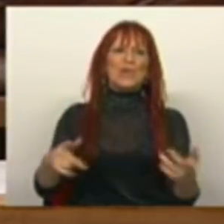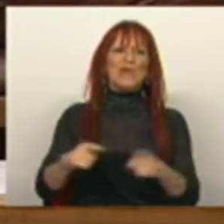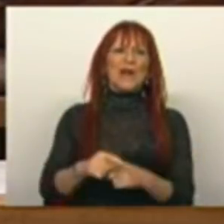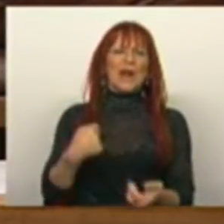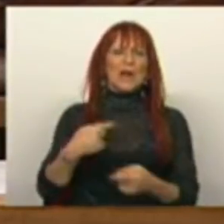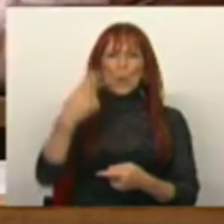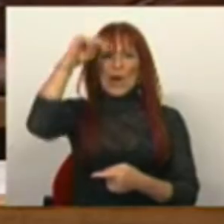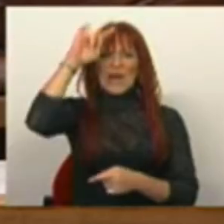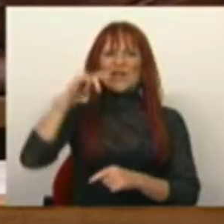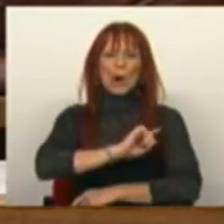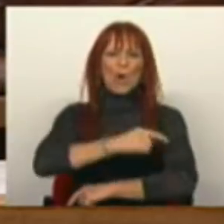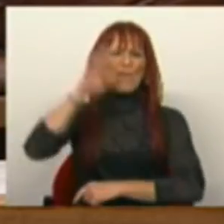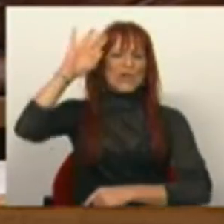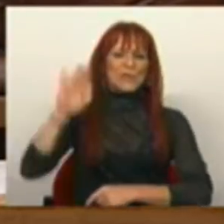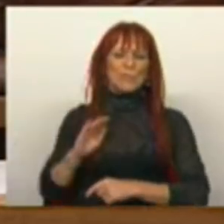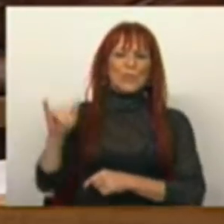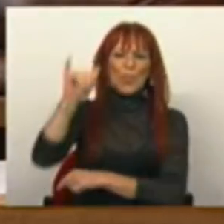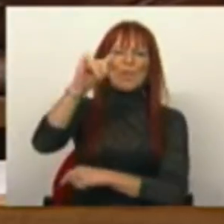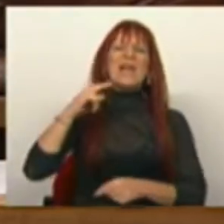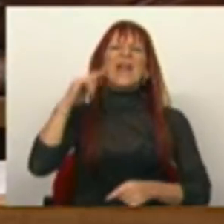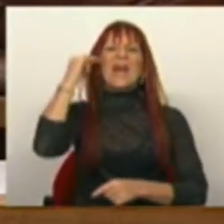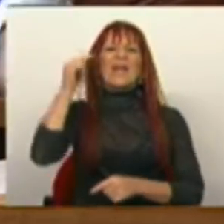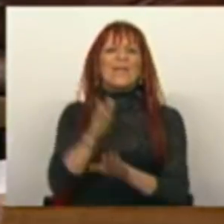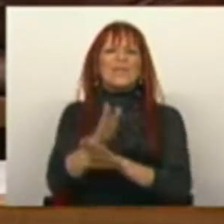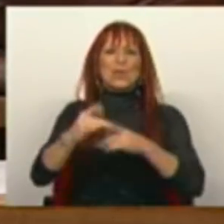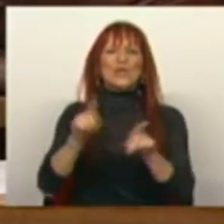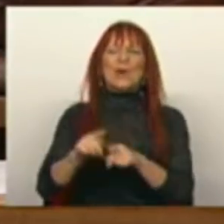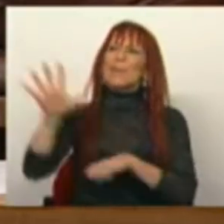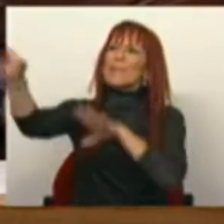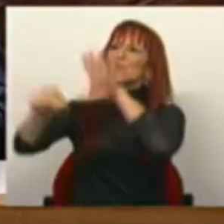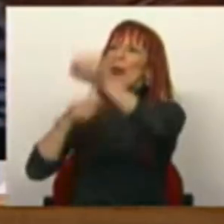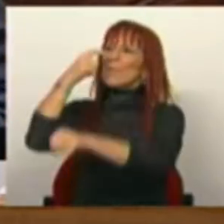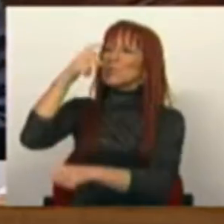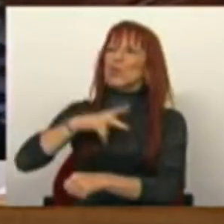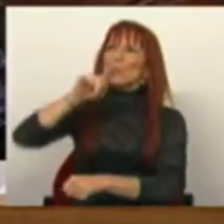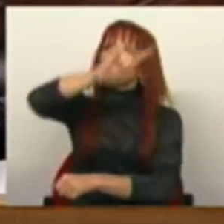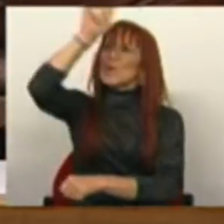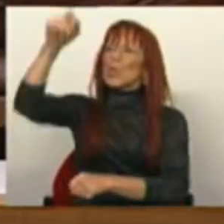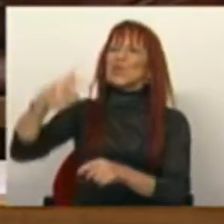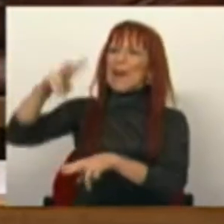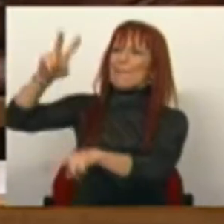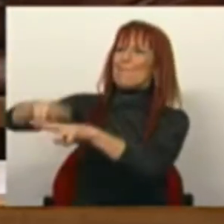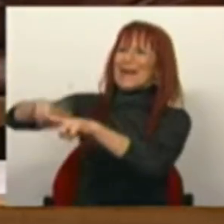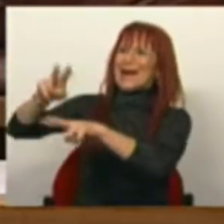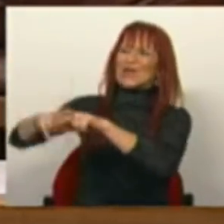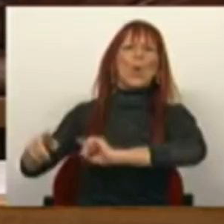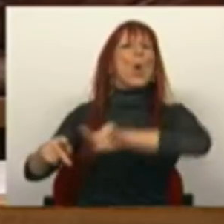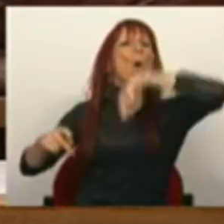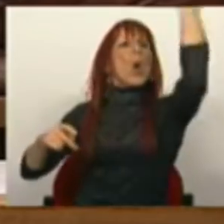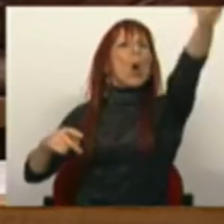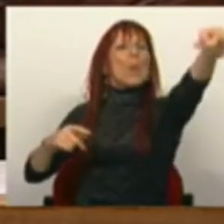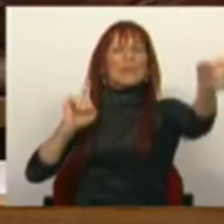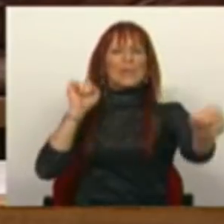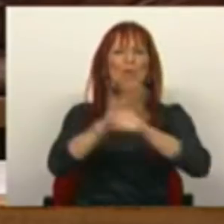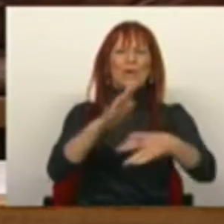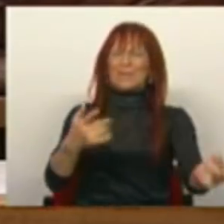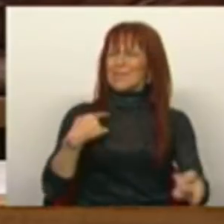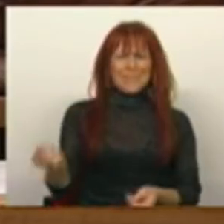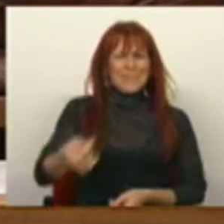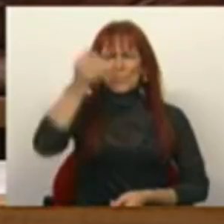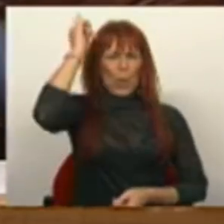enganem, a Força Aérea não é uma agência de viagens para ir buscar os nossos compatriotas que ficaram presos do outro lado do Atlântico. Não